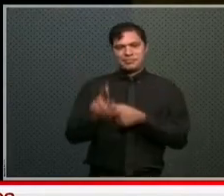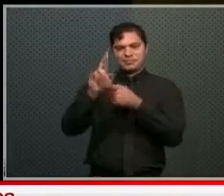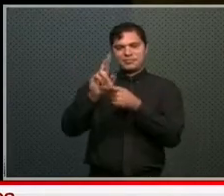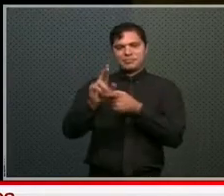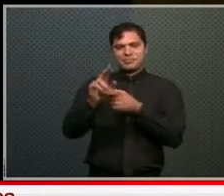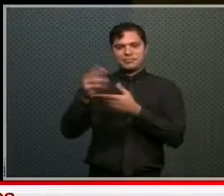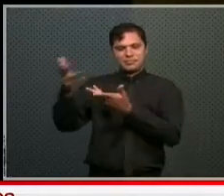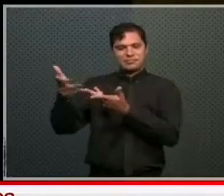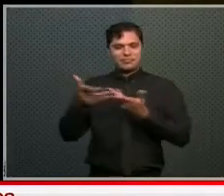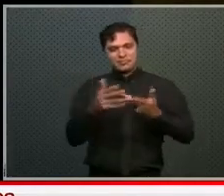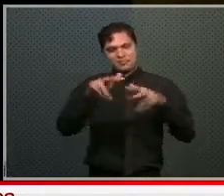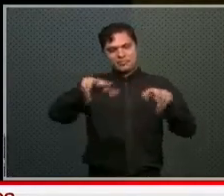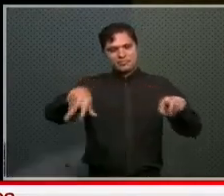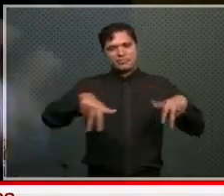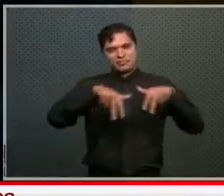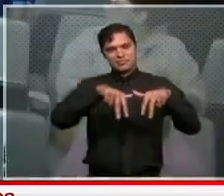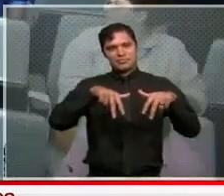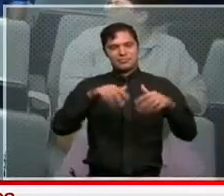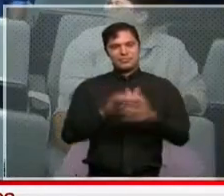temos direito